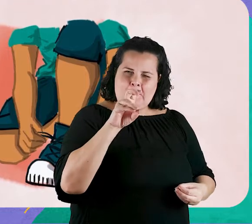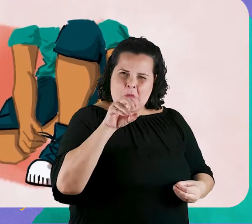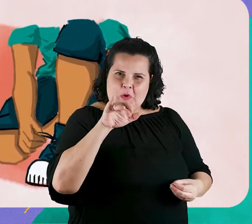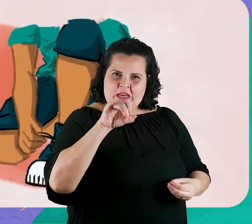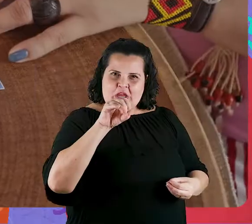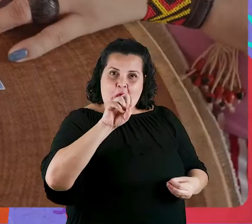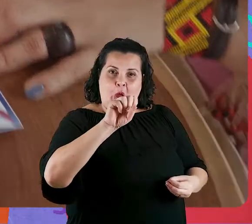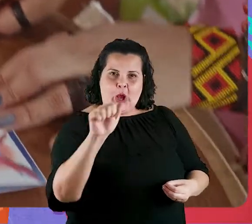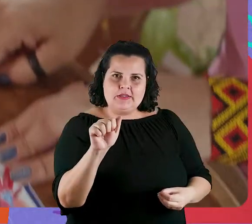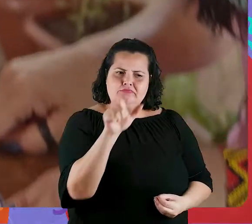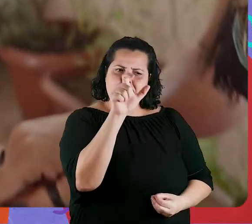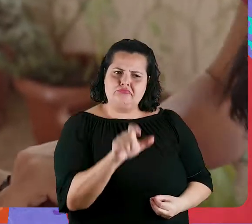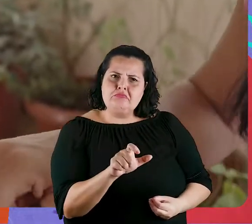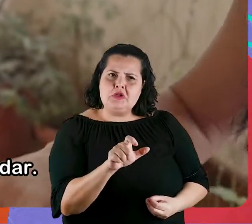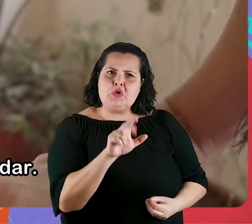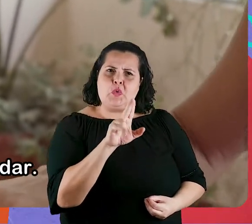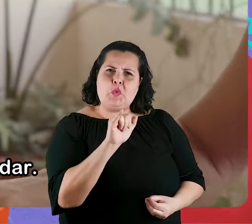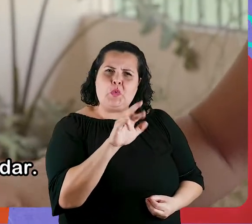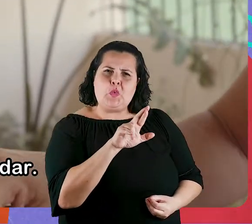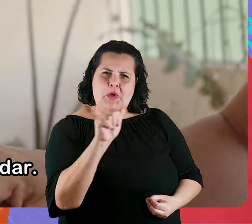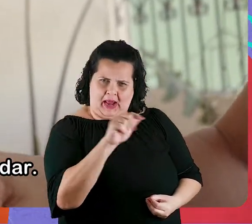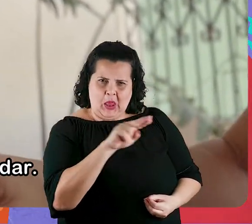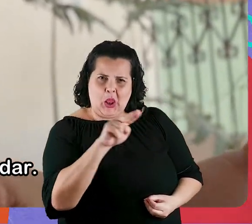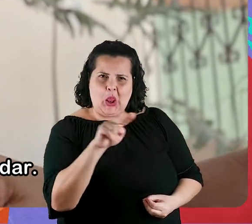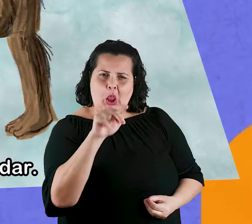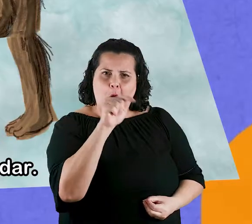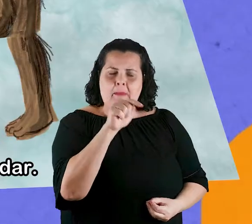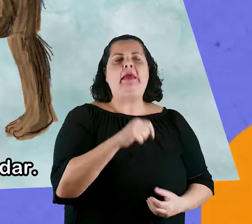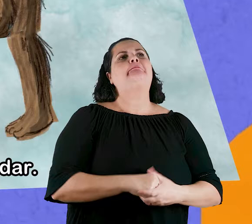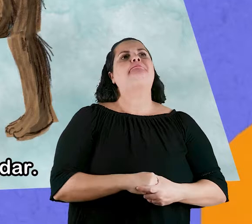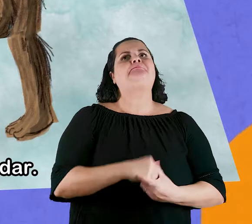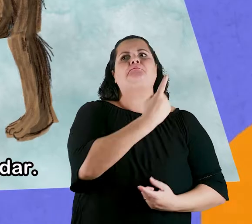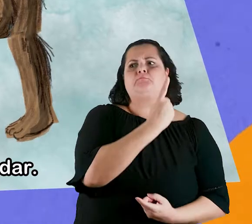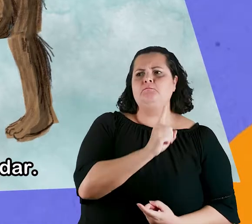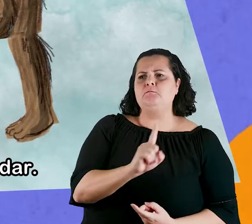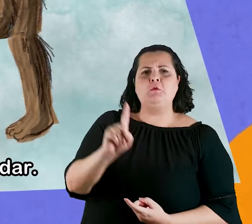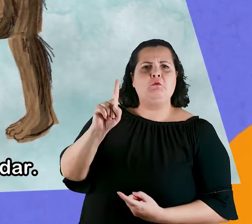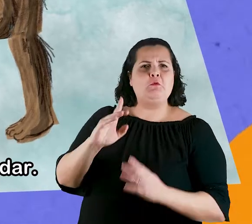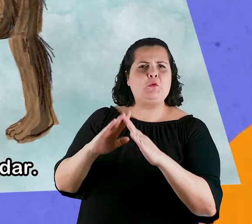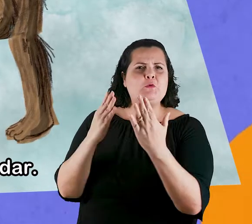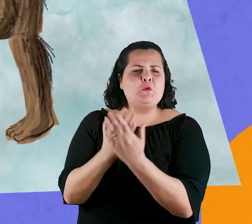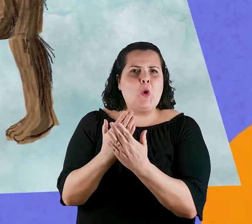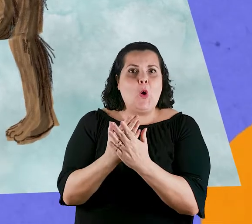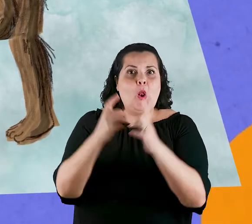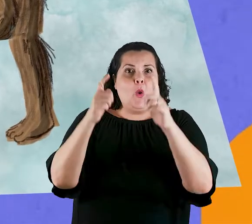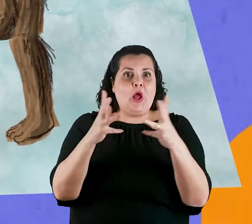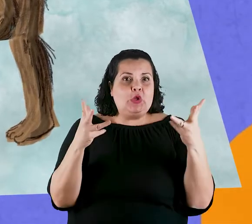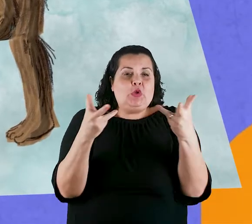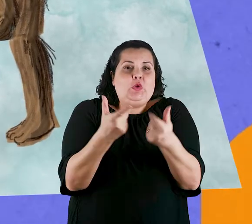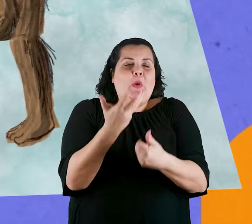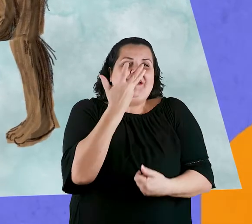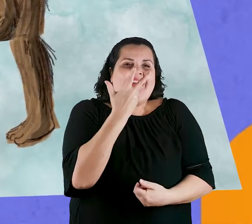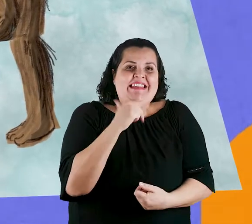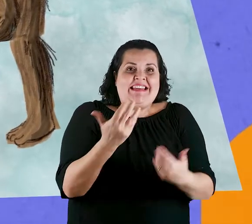a dia. Aqui, ó. Amarrando tênis. A escola era um lugar onde todas as crianças queriam estudar. Lá,